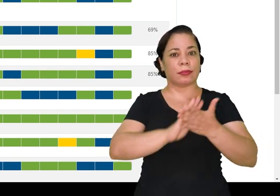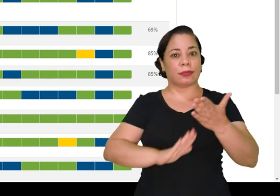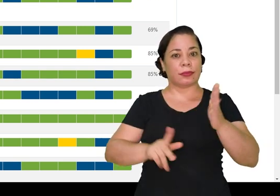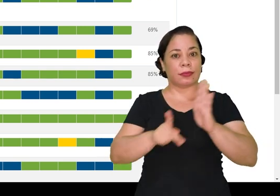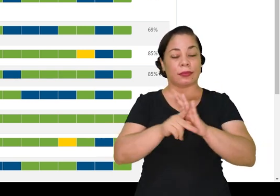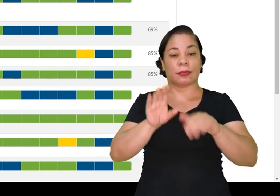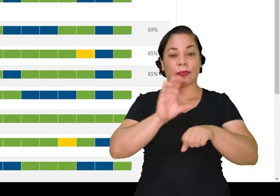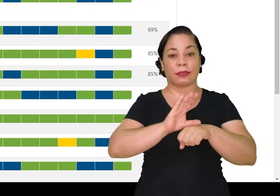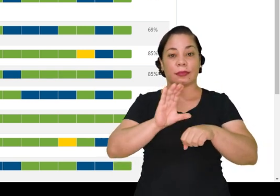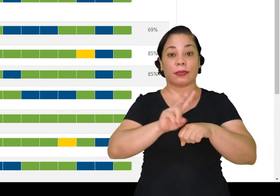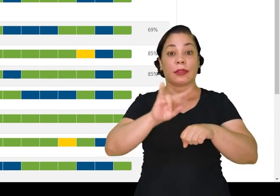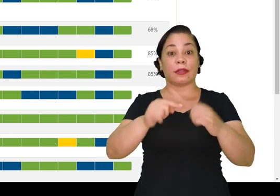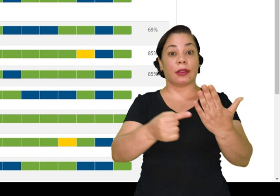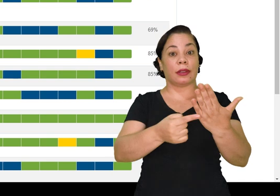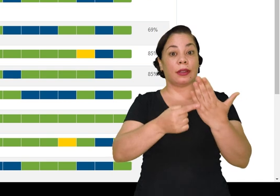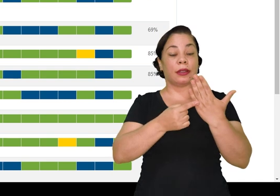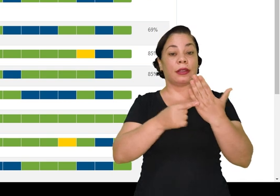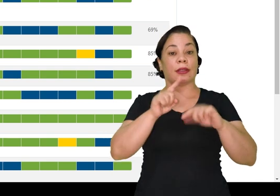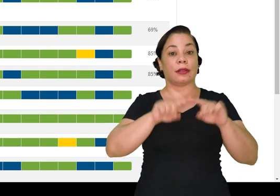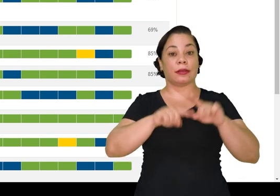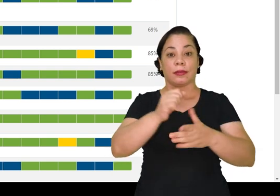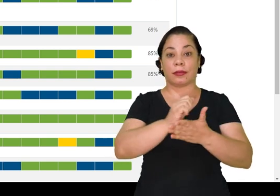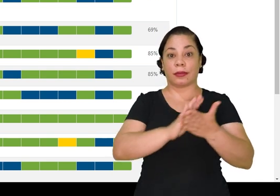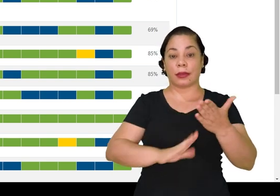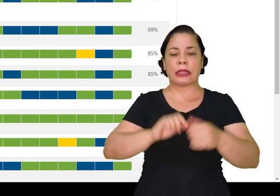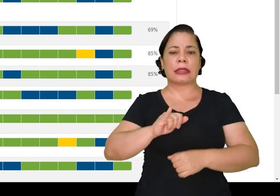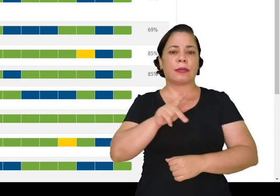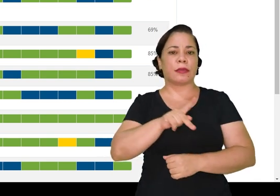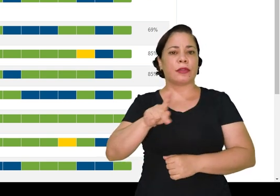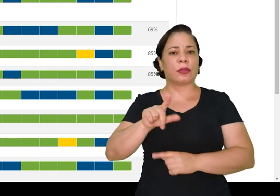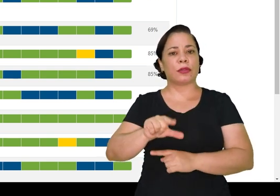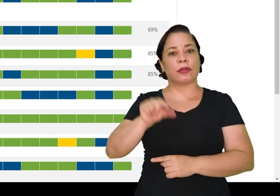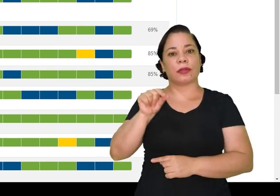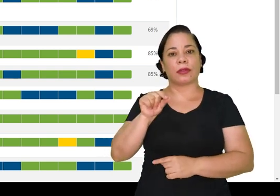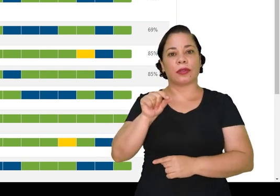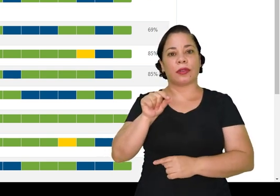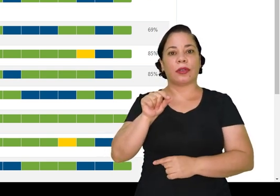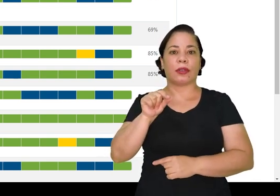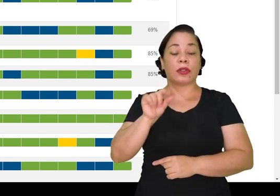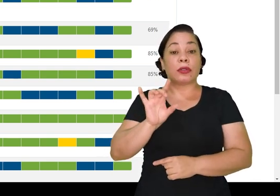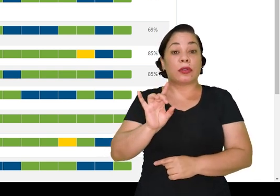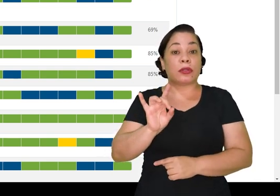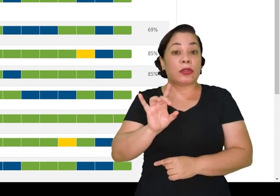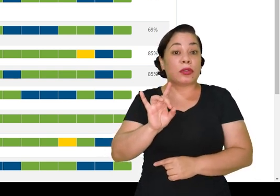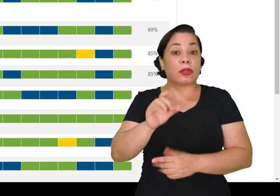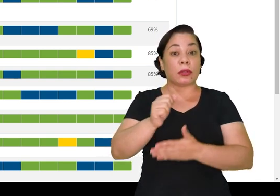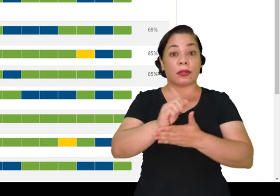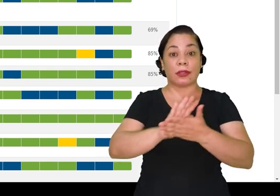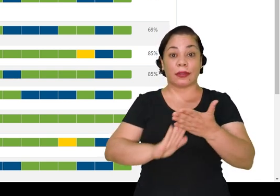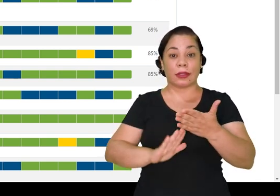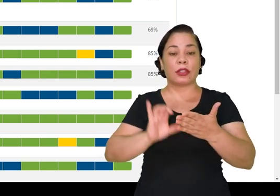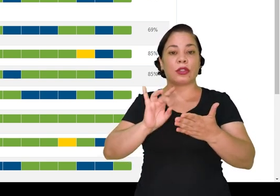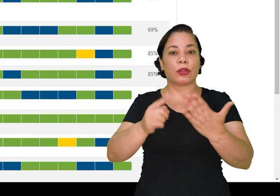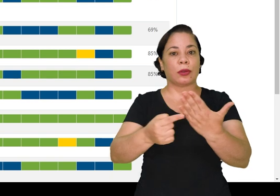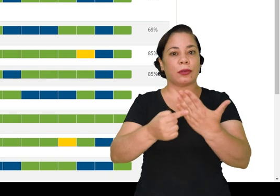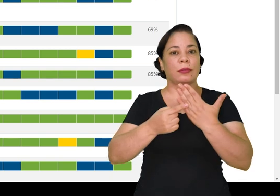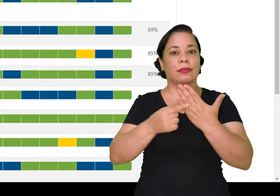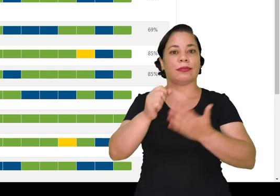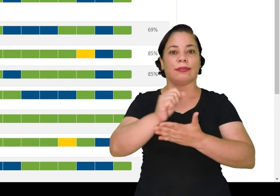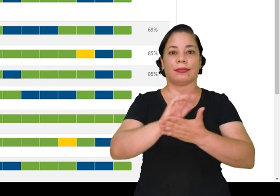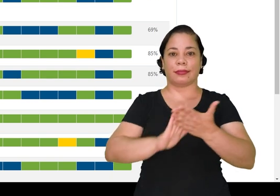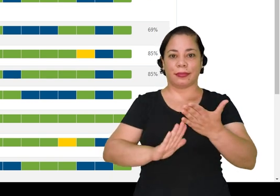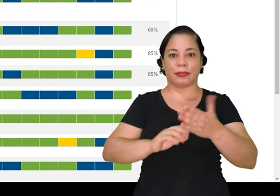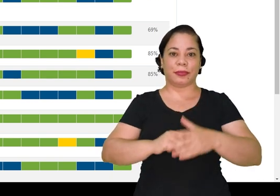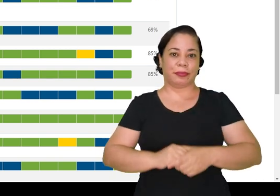atividades do curso vai aparecer aqui recurso e atividades Se o professor optar por apenas as atividades só vai